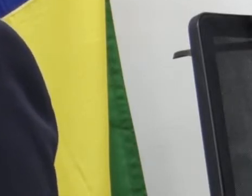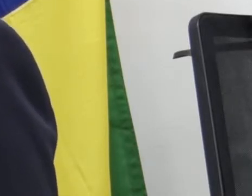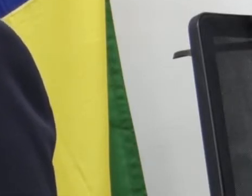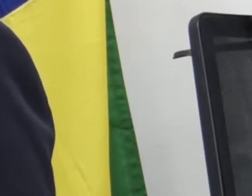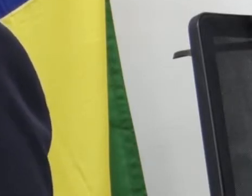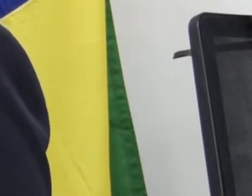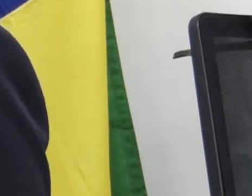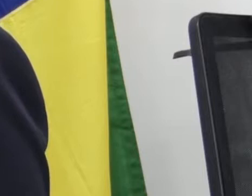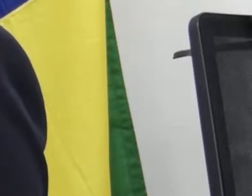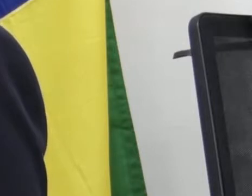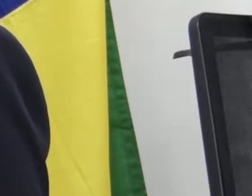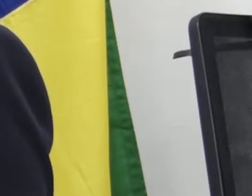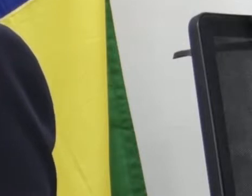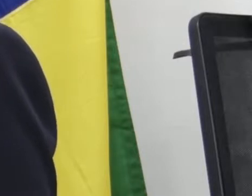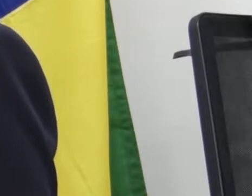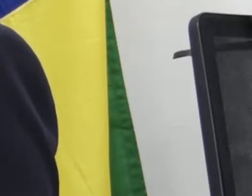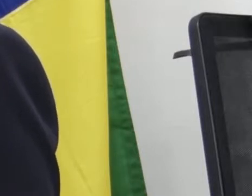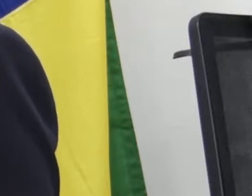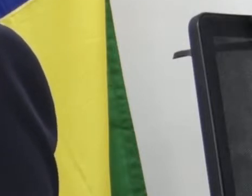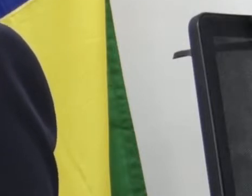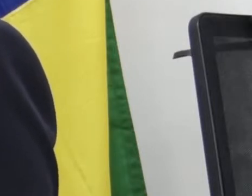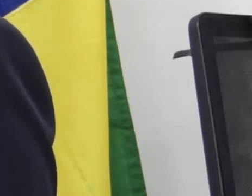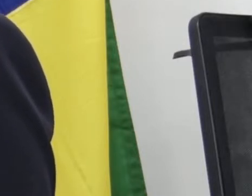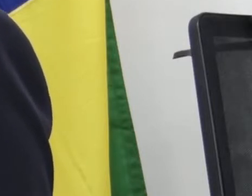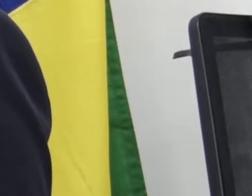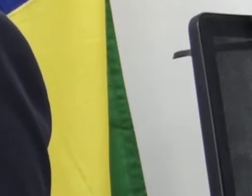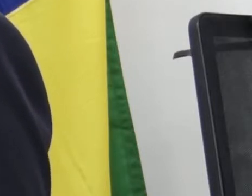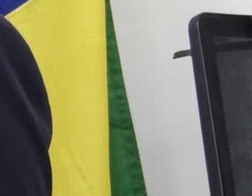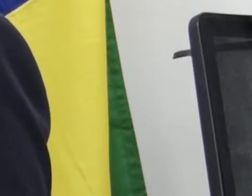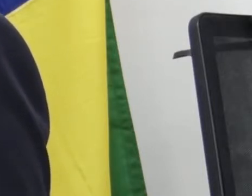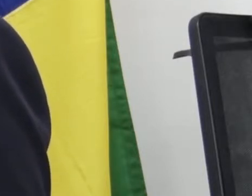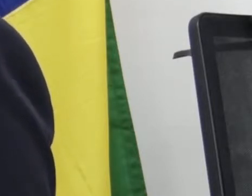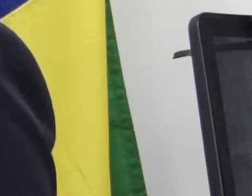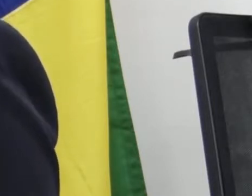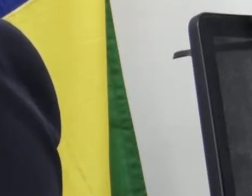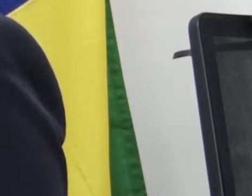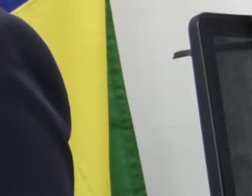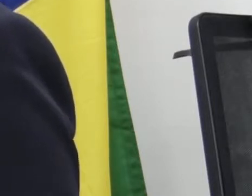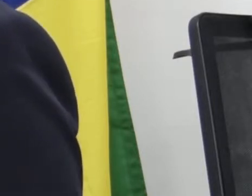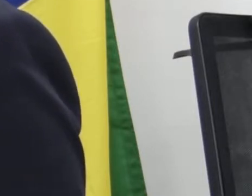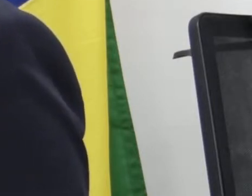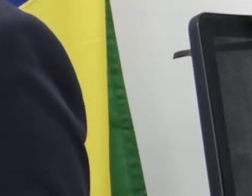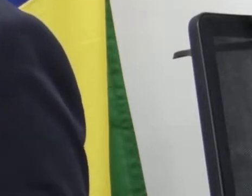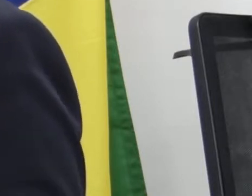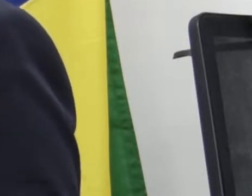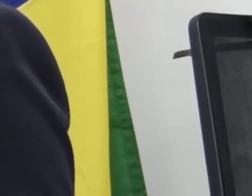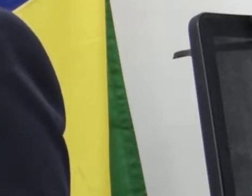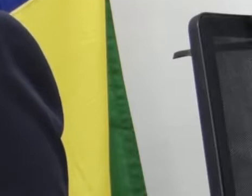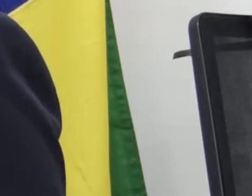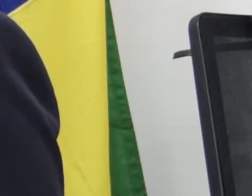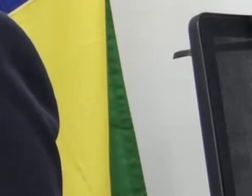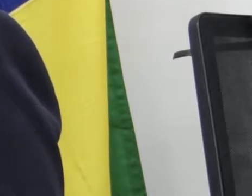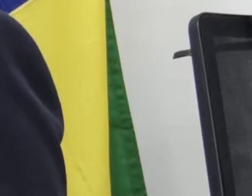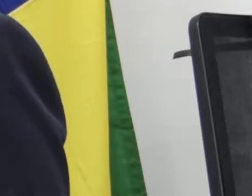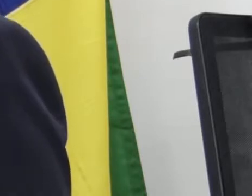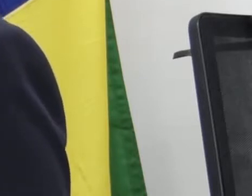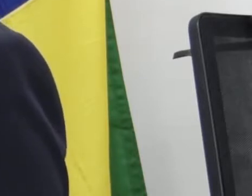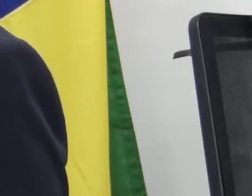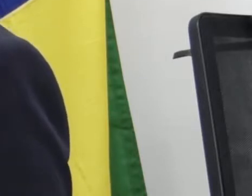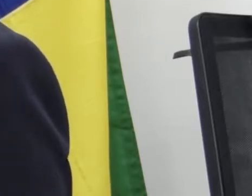circular mais. Portanto, circulando mais, não tendo mais isolamento, vieram medidas de distanciamento social, com regras de lotação